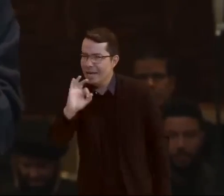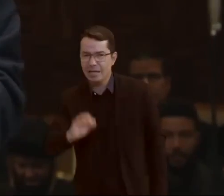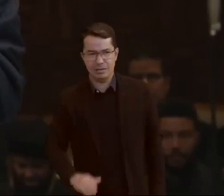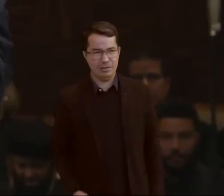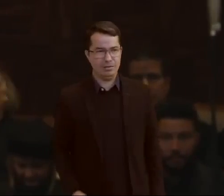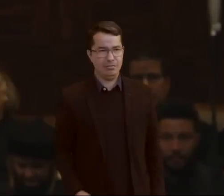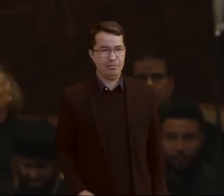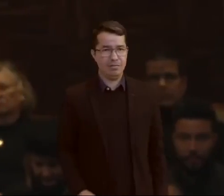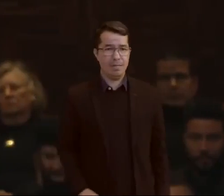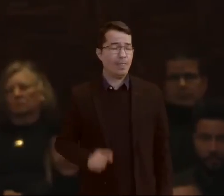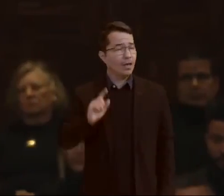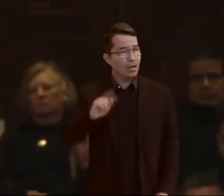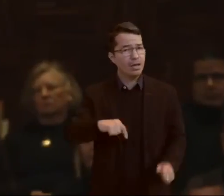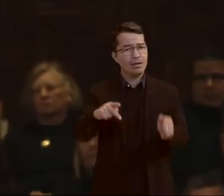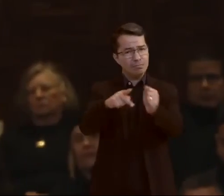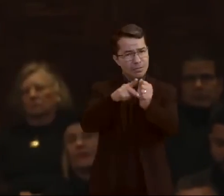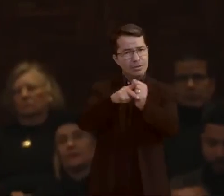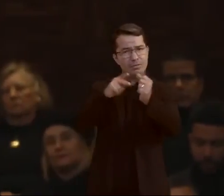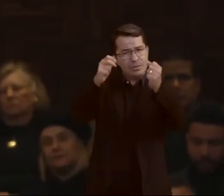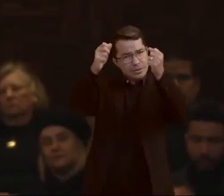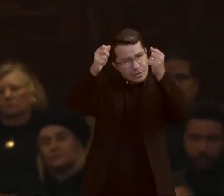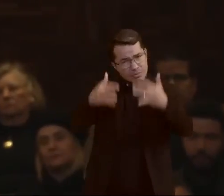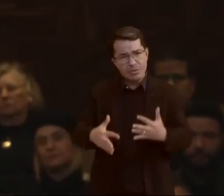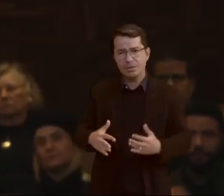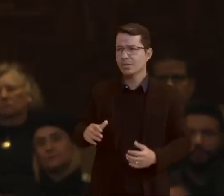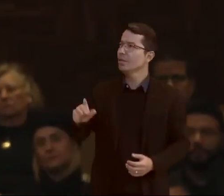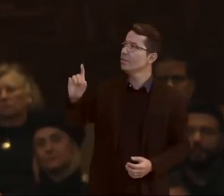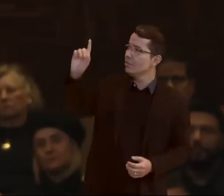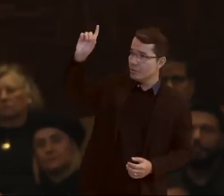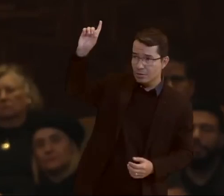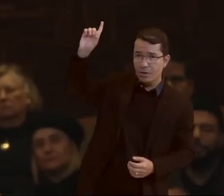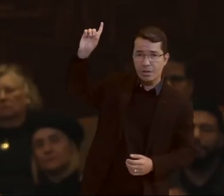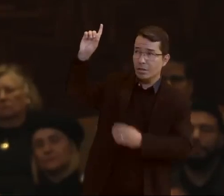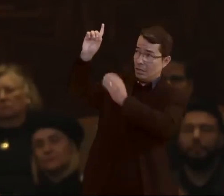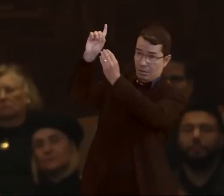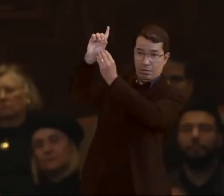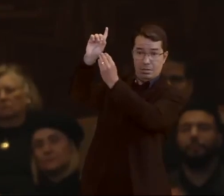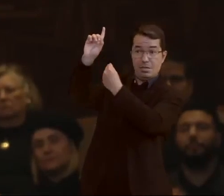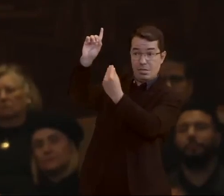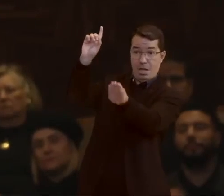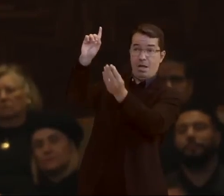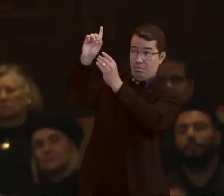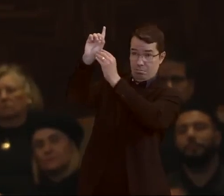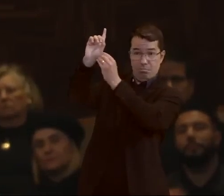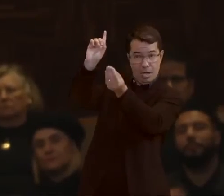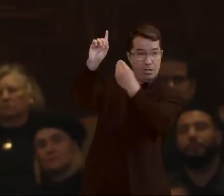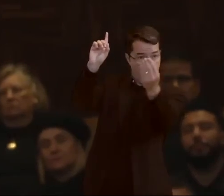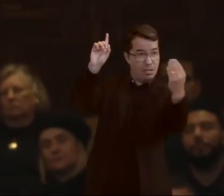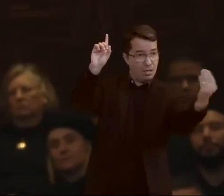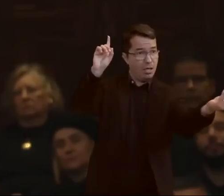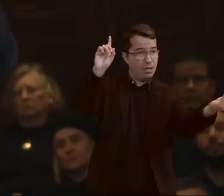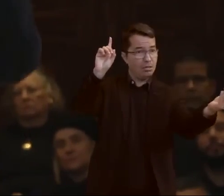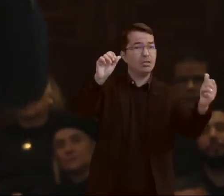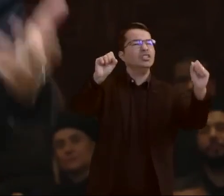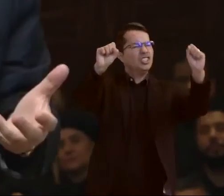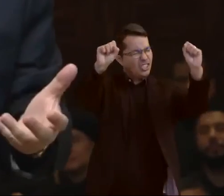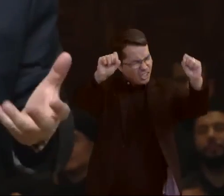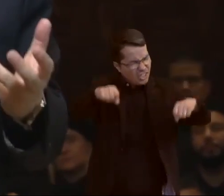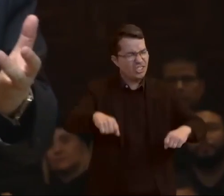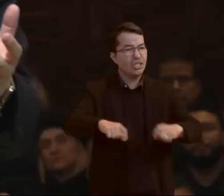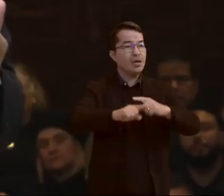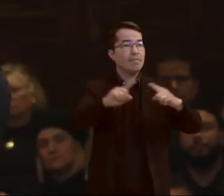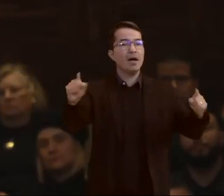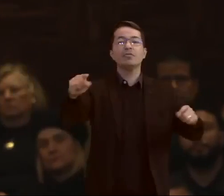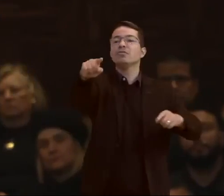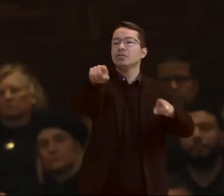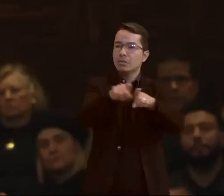coisa que você tem que, com afinco, buscar viver na tua vida. E vão surgir situações todo